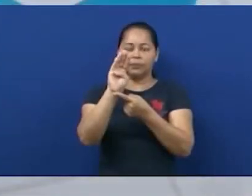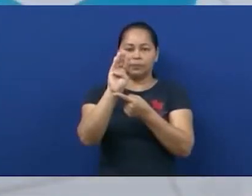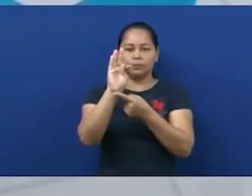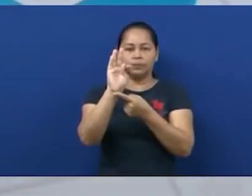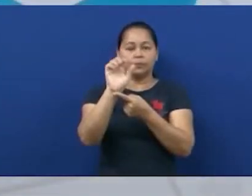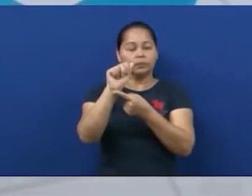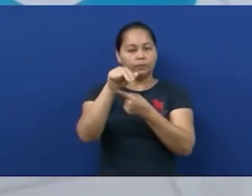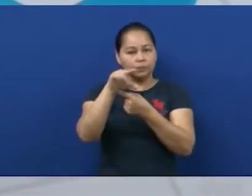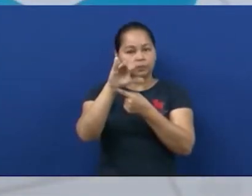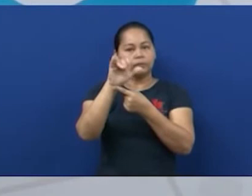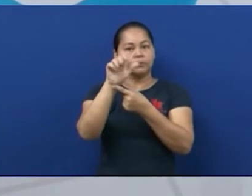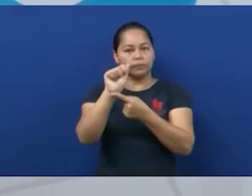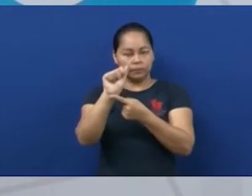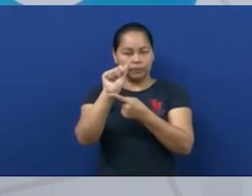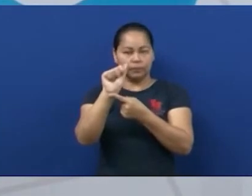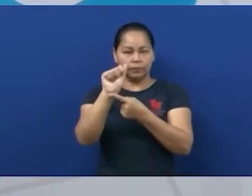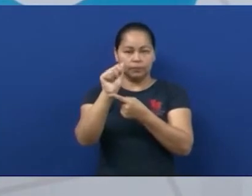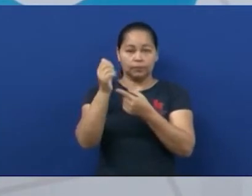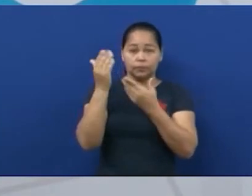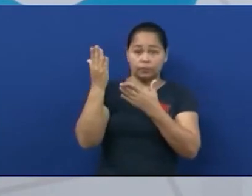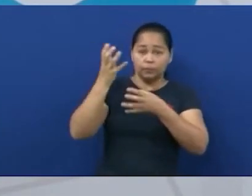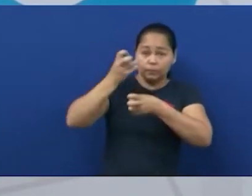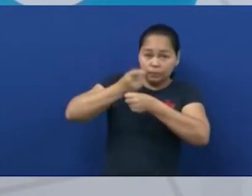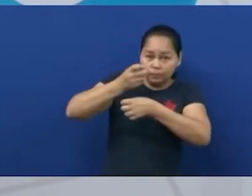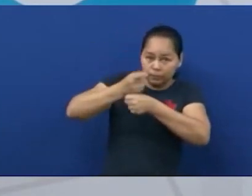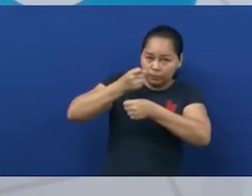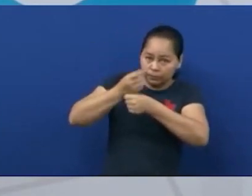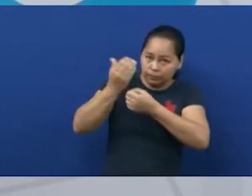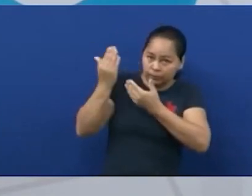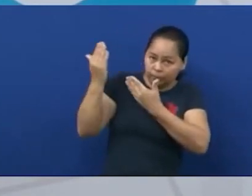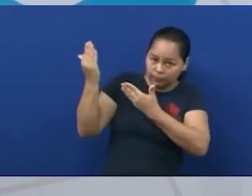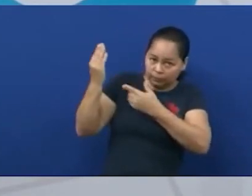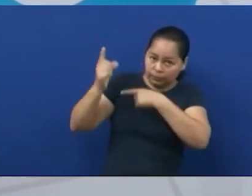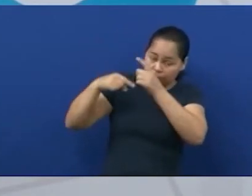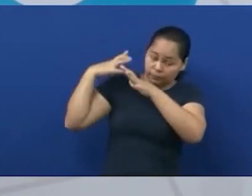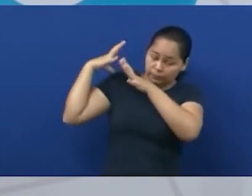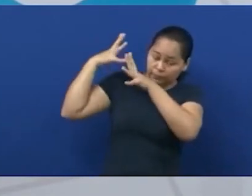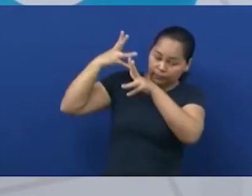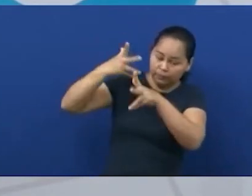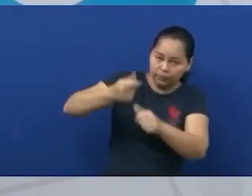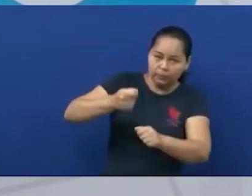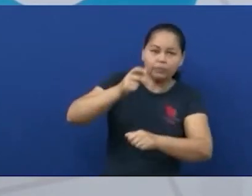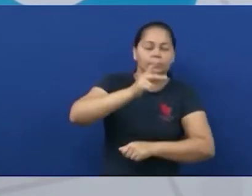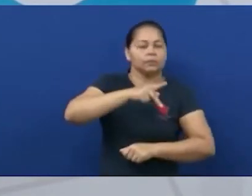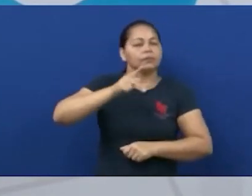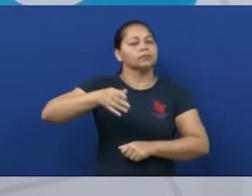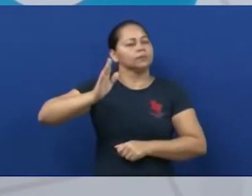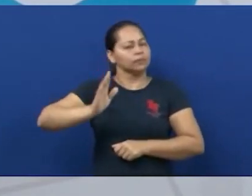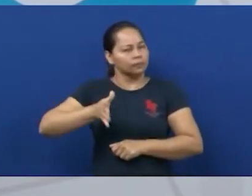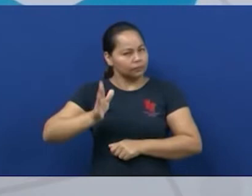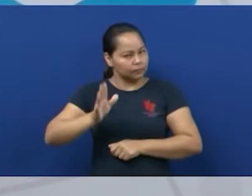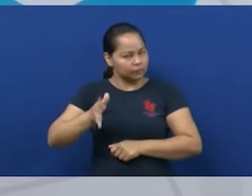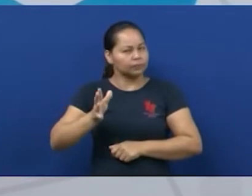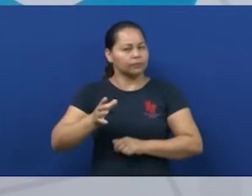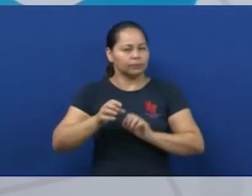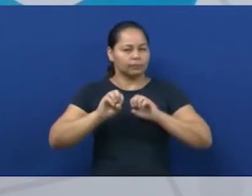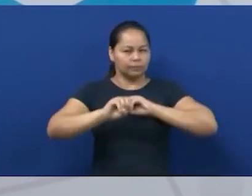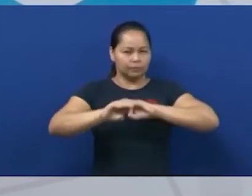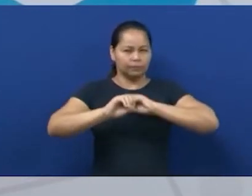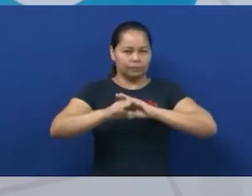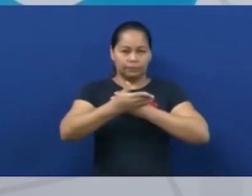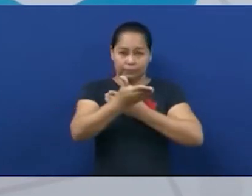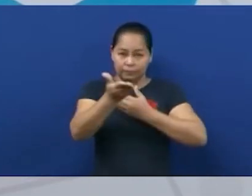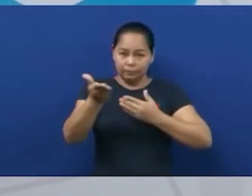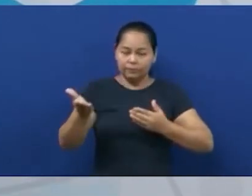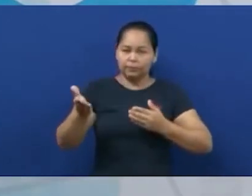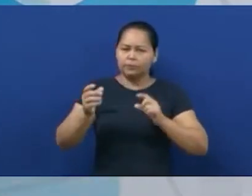nesse momento, que é que a gente está já revisando. O professor com certeza já trabalhou esses cálculos com vocês. Tá?